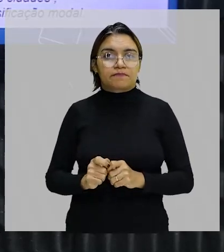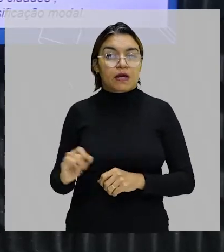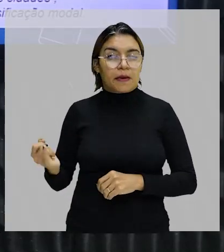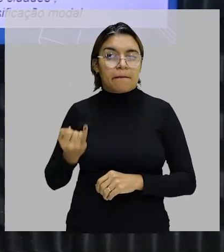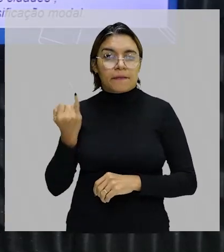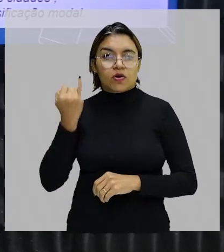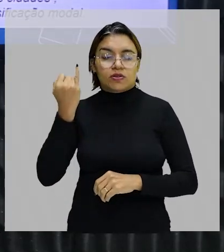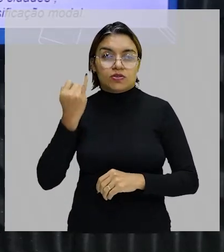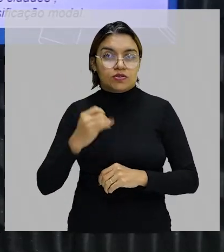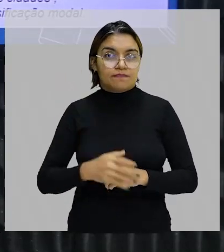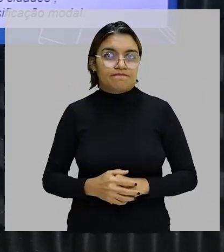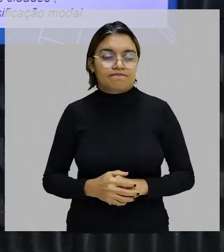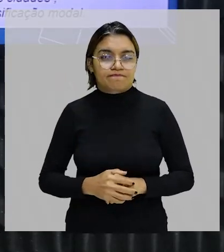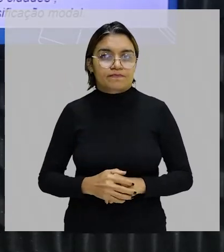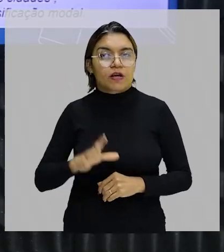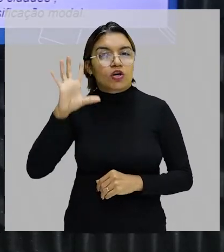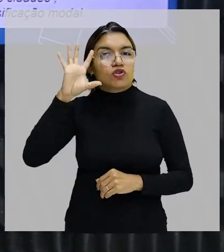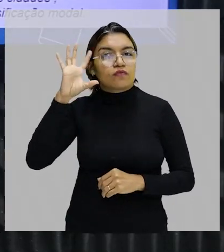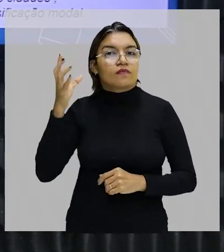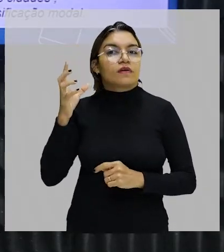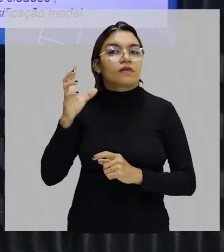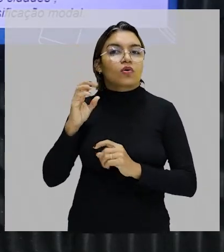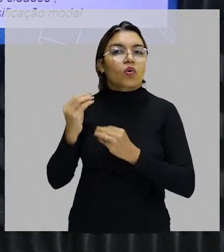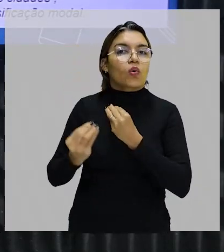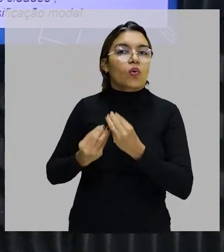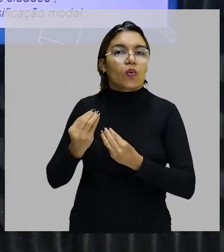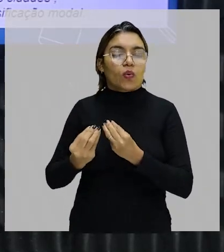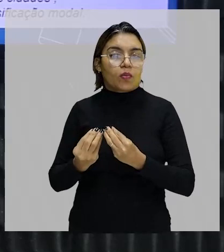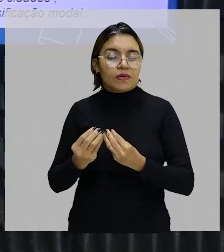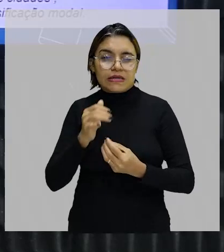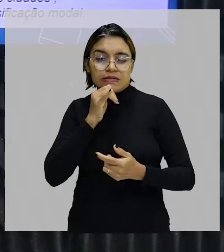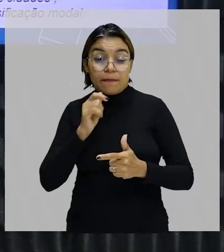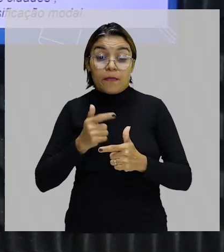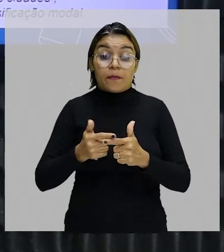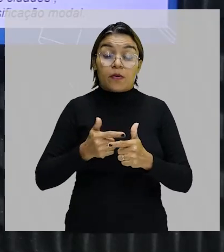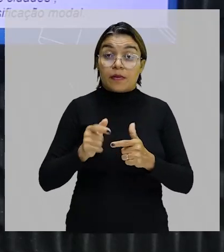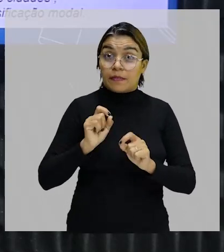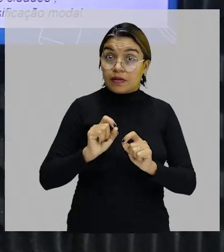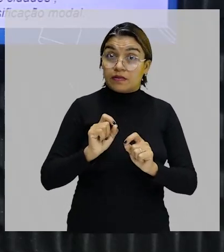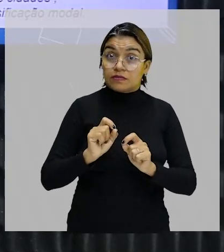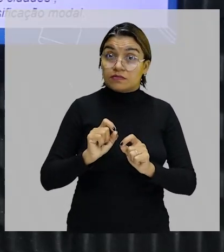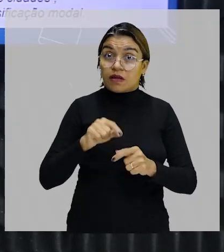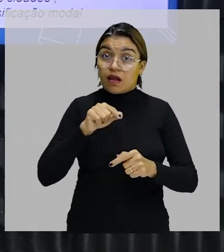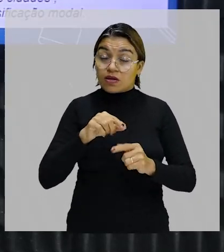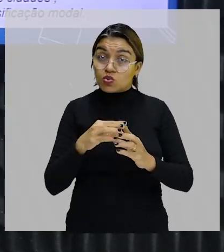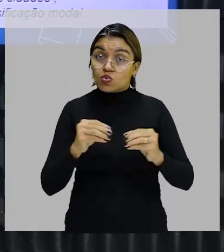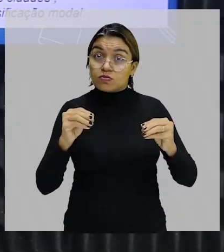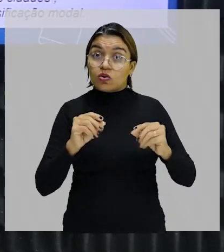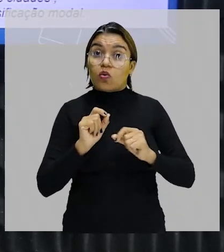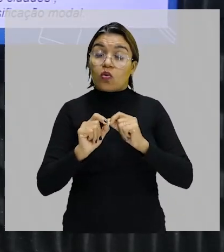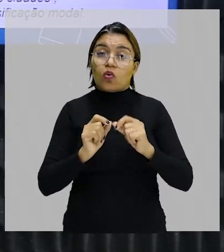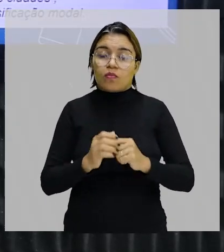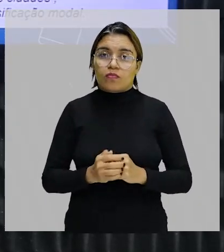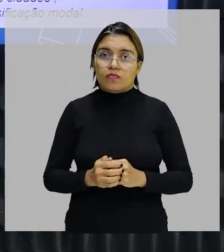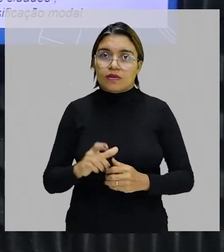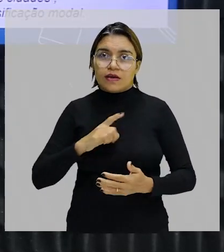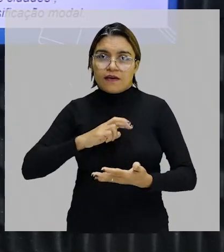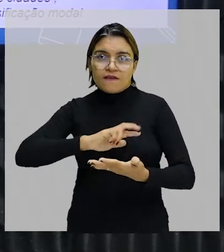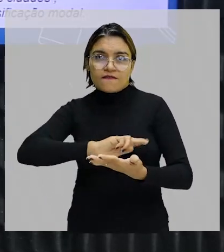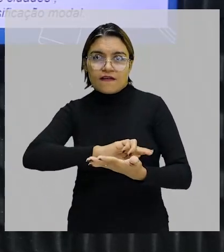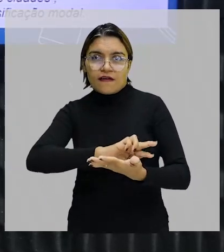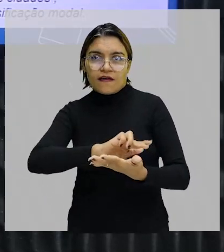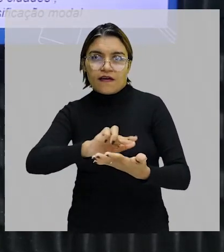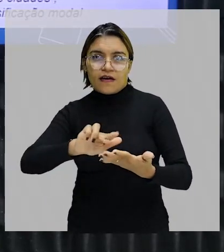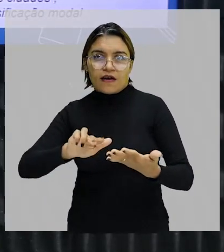das grandes soluções, galera, tá? Para essa problemática é a diversidade de modalidades